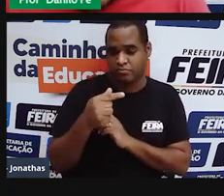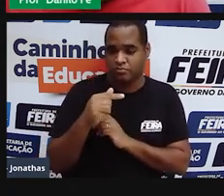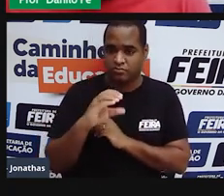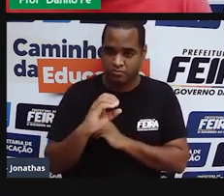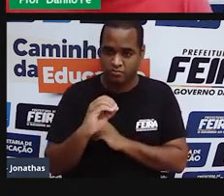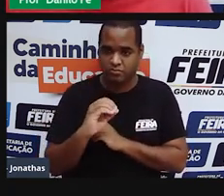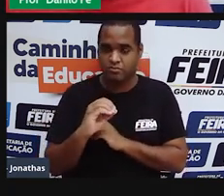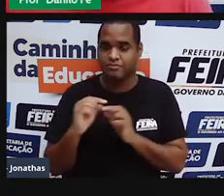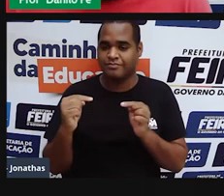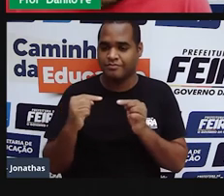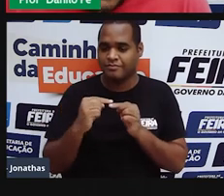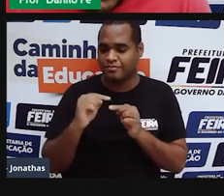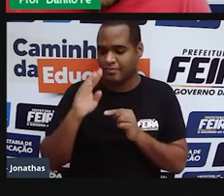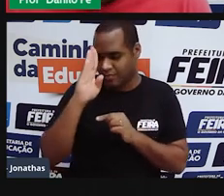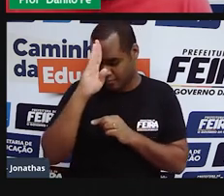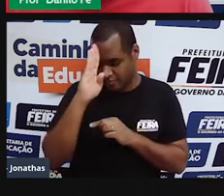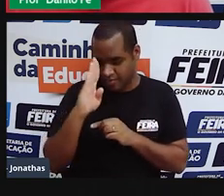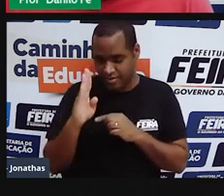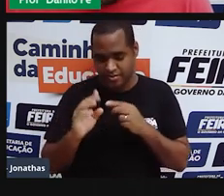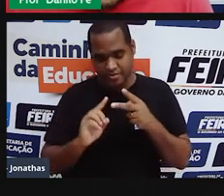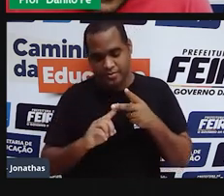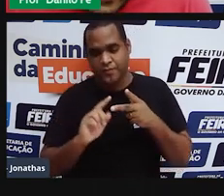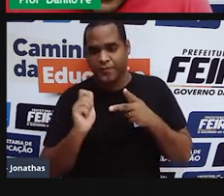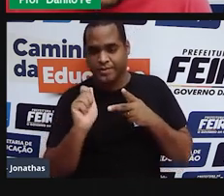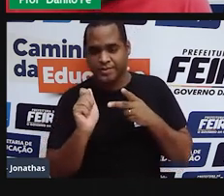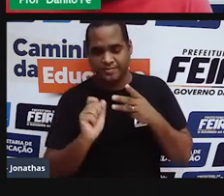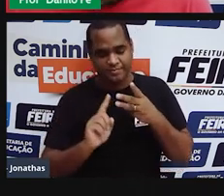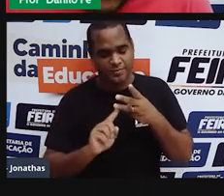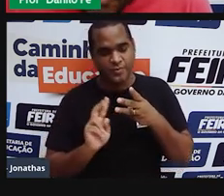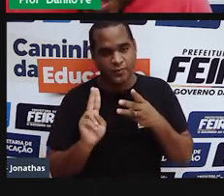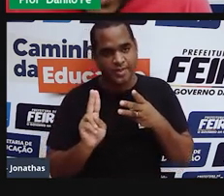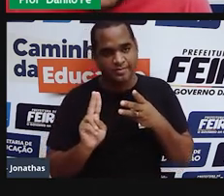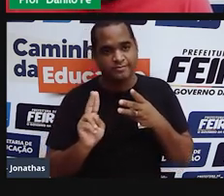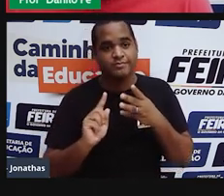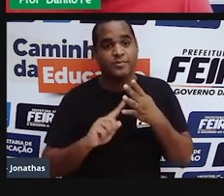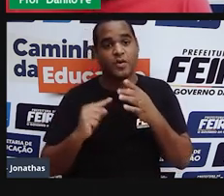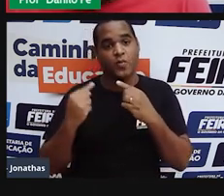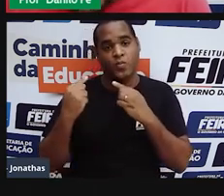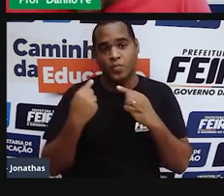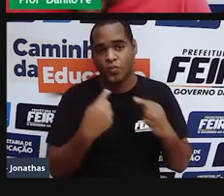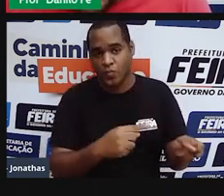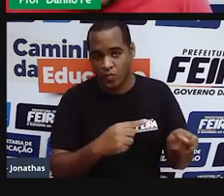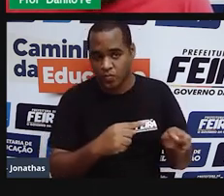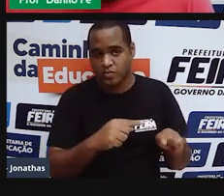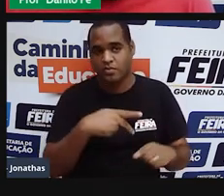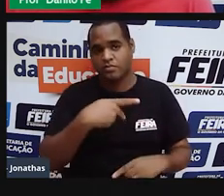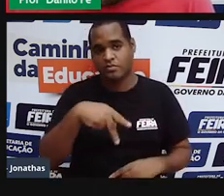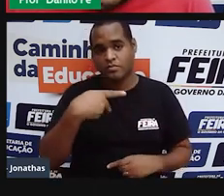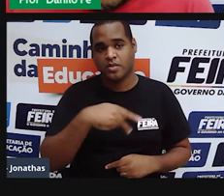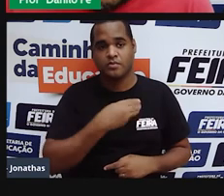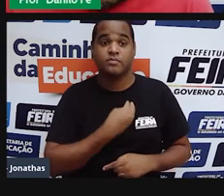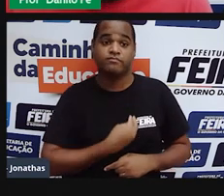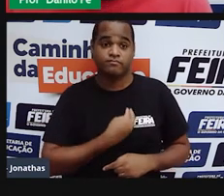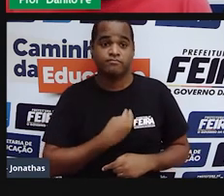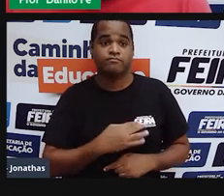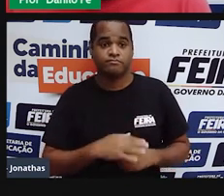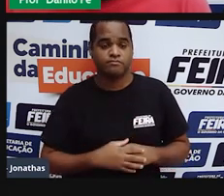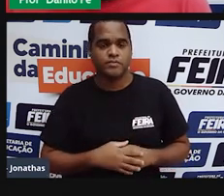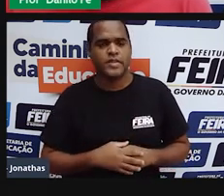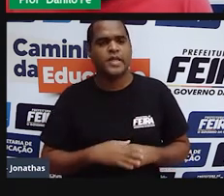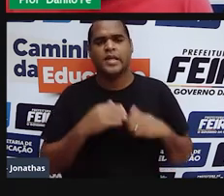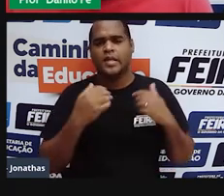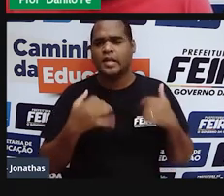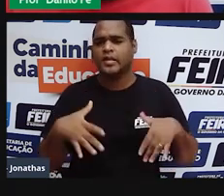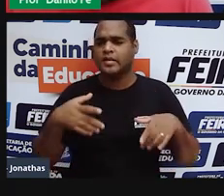70 o Brasil Argentina e Uruguai contra o Paraguai Essa guerra uma